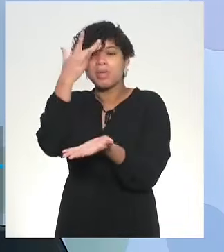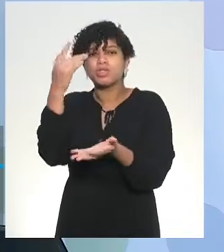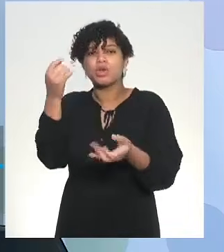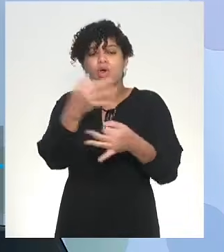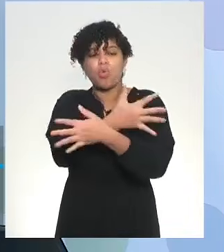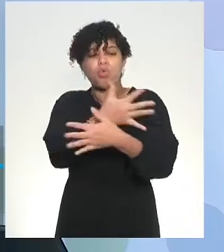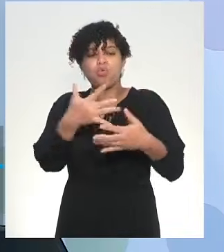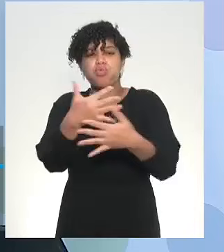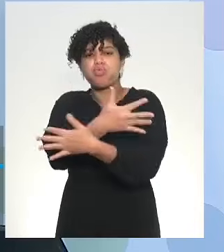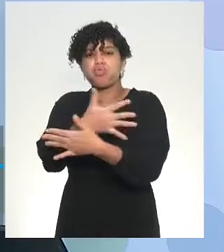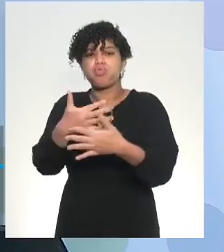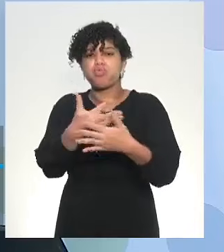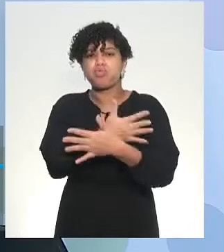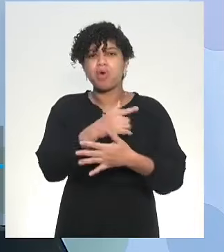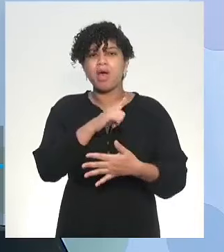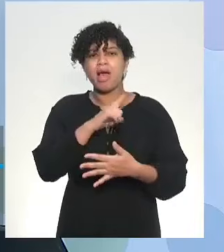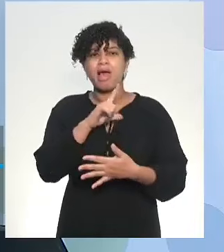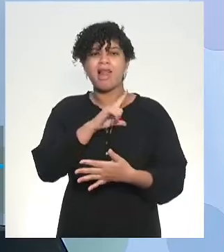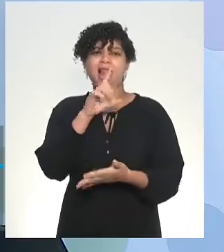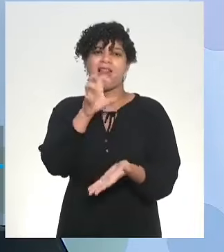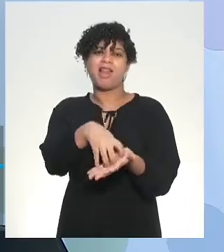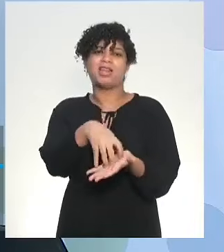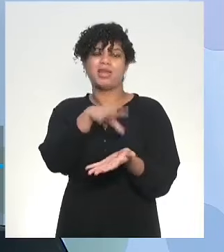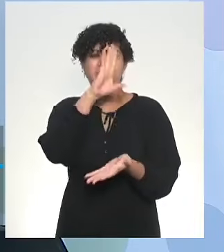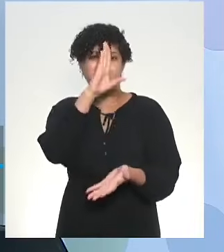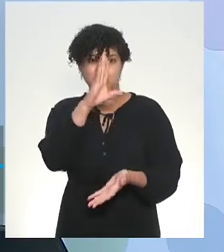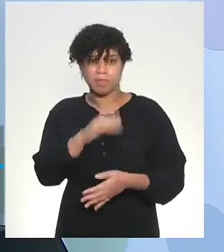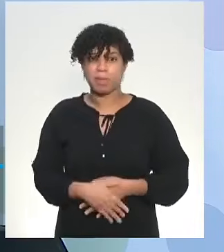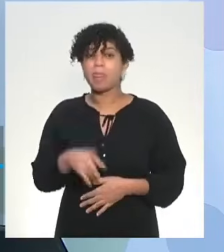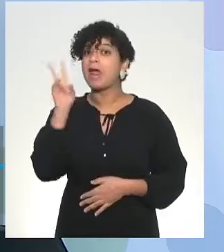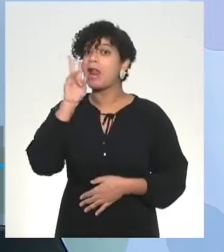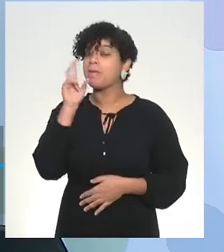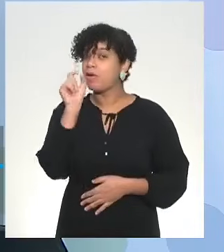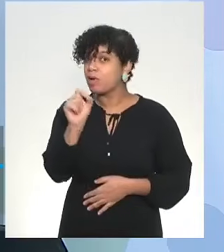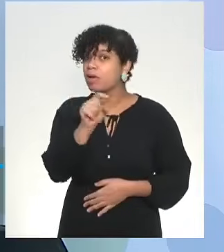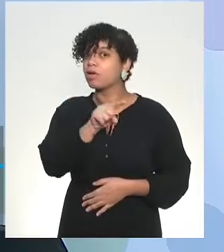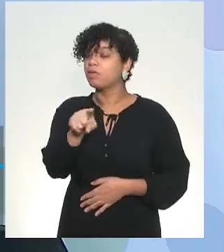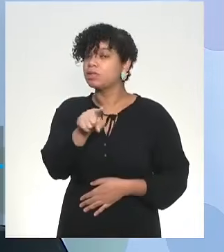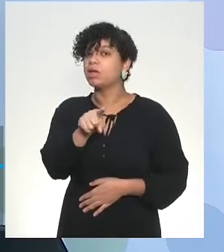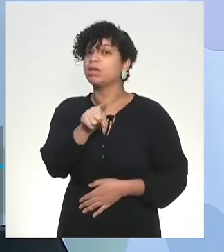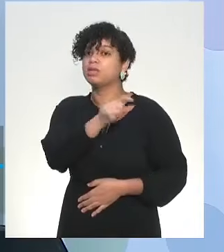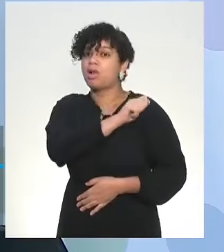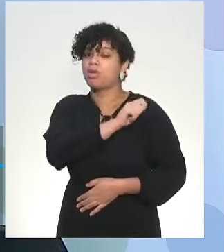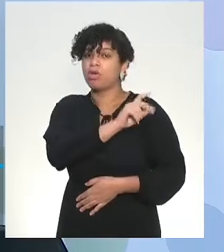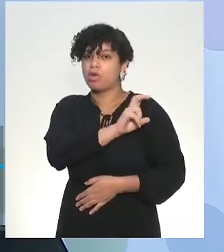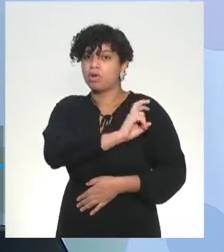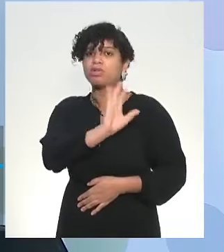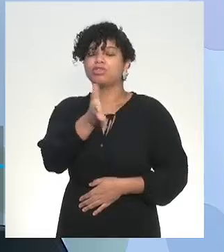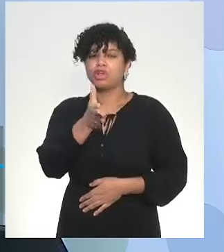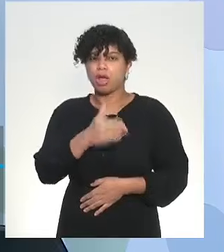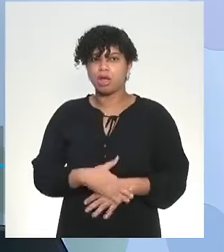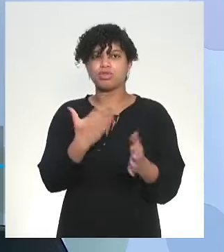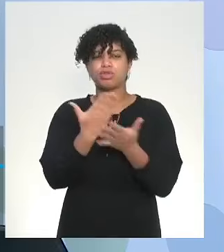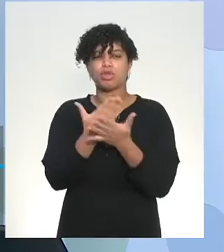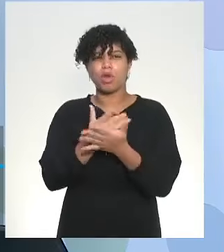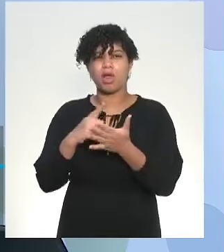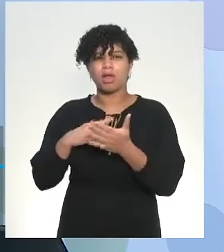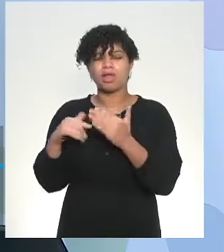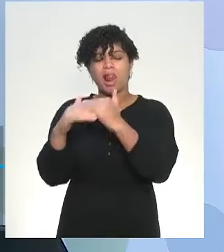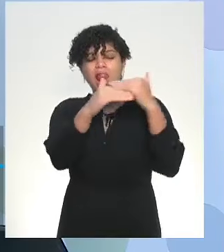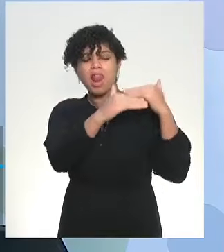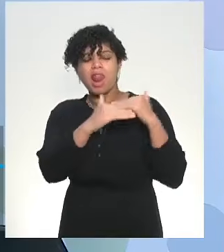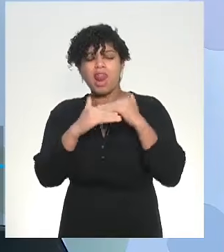é um tema de retomada de uma habilidade do 5º ano, tá certo? Então, essa questão aí da hierarquia